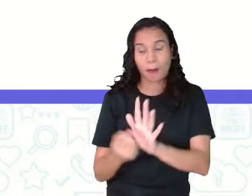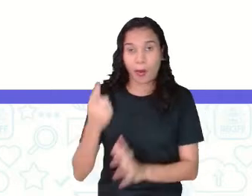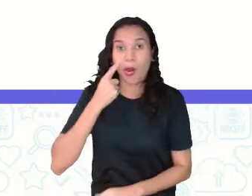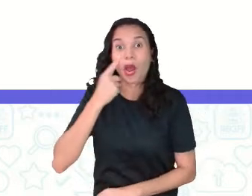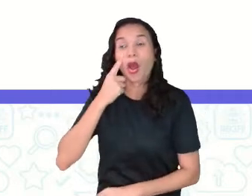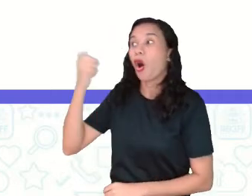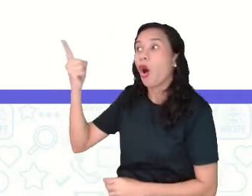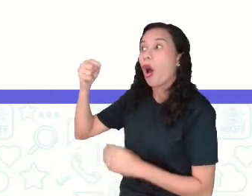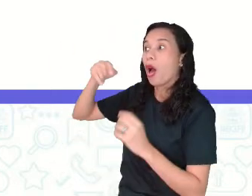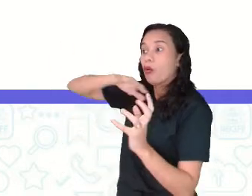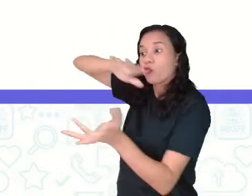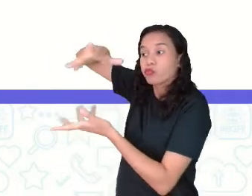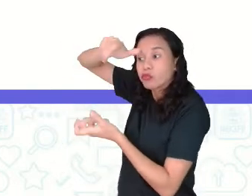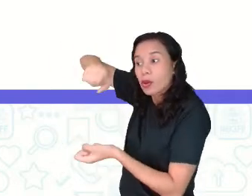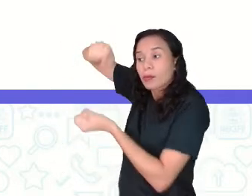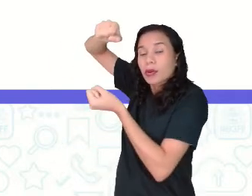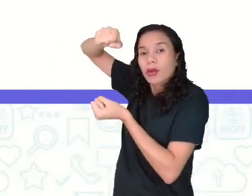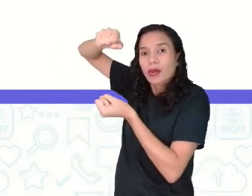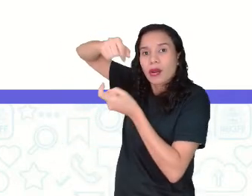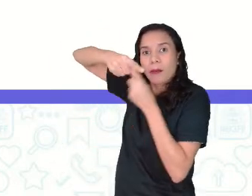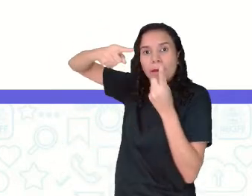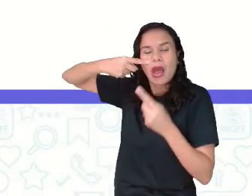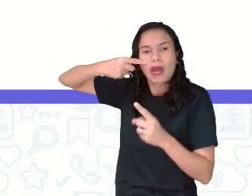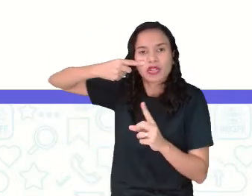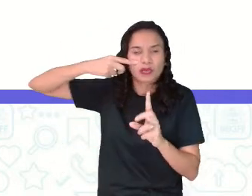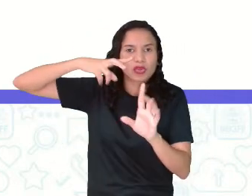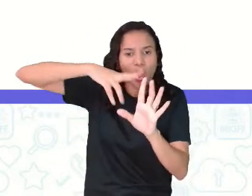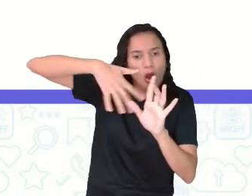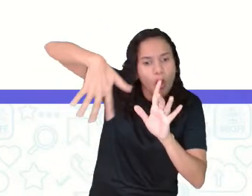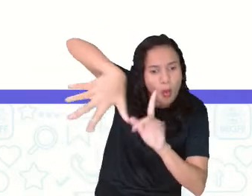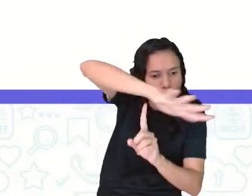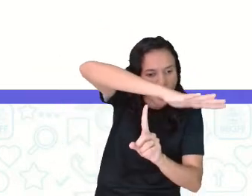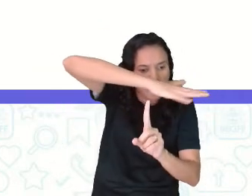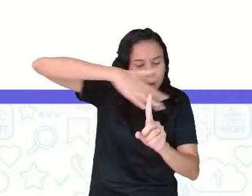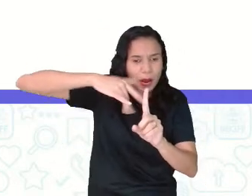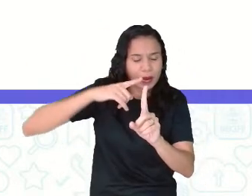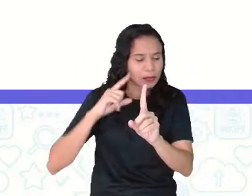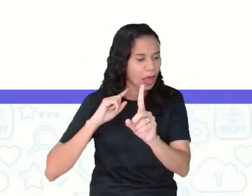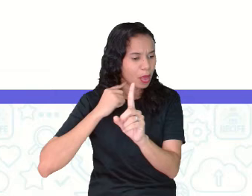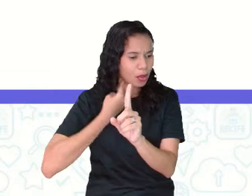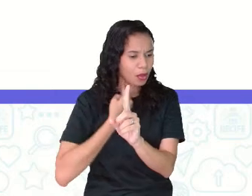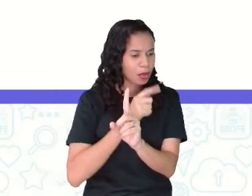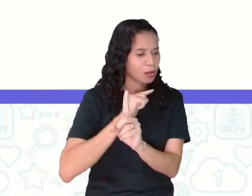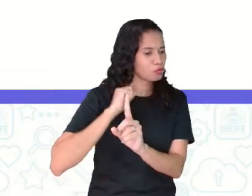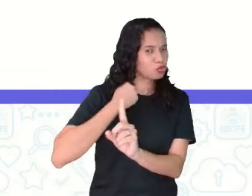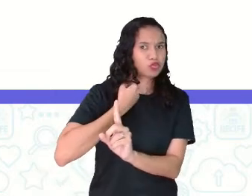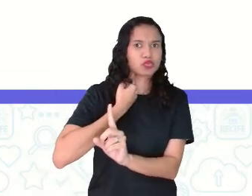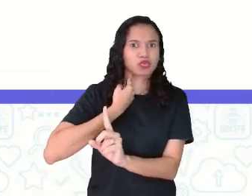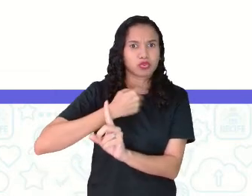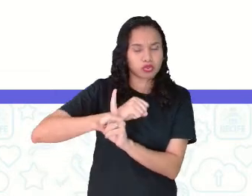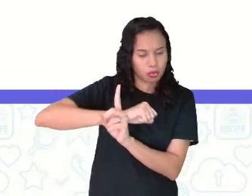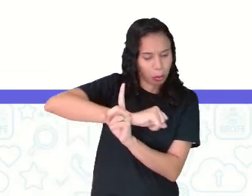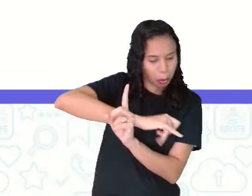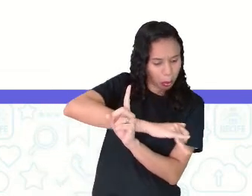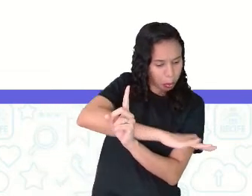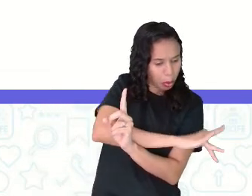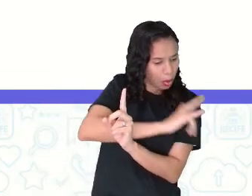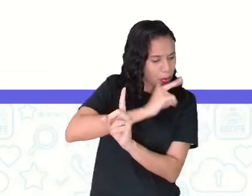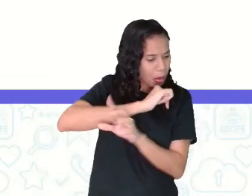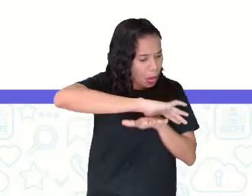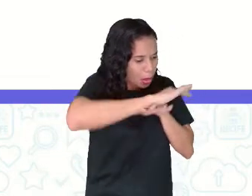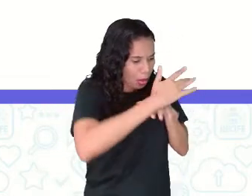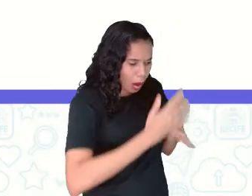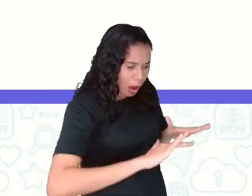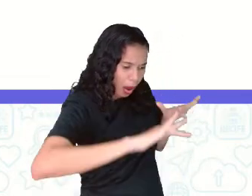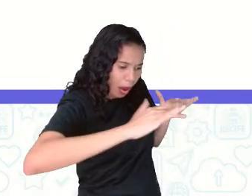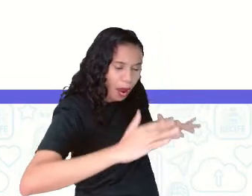quadro sustentabilidade. Mas no entorno da fábrica a gente vê que está saindo o quê? Uma poluição atmosférica